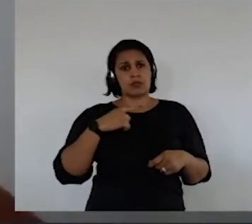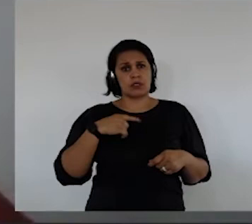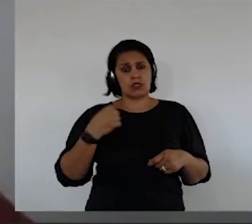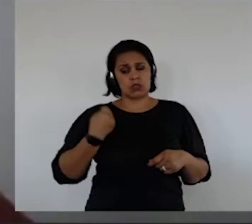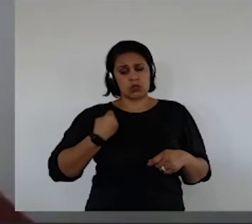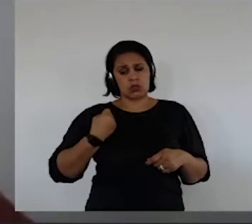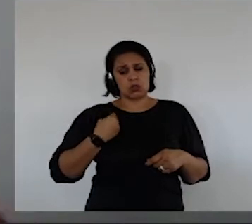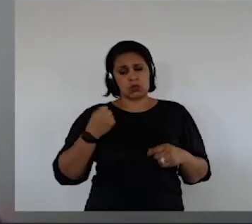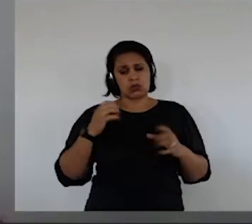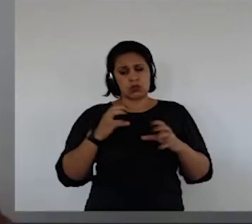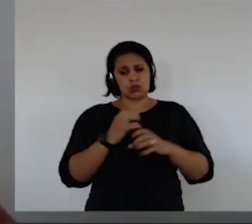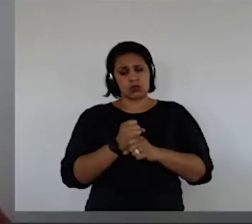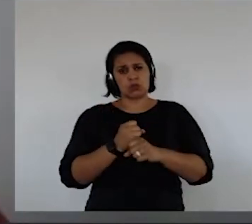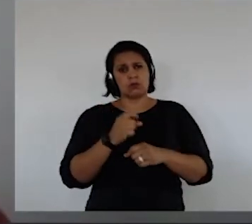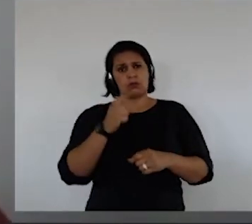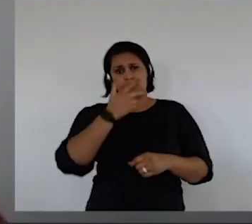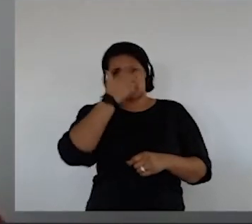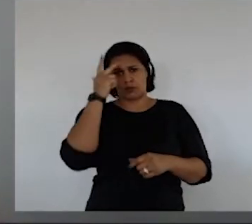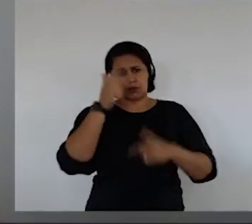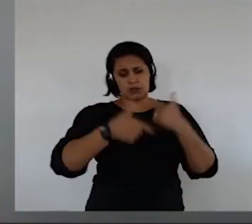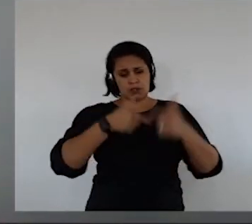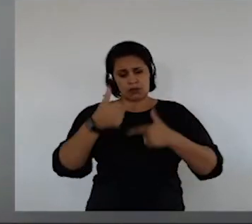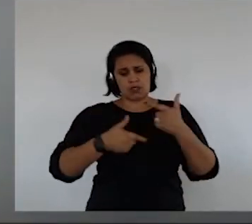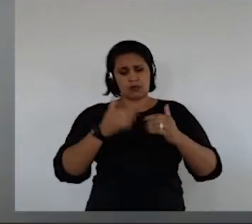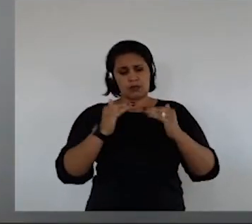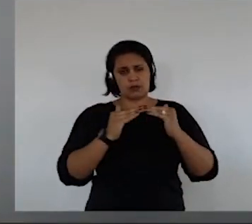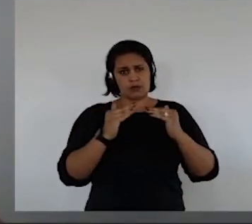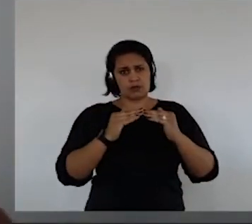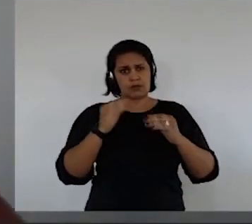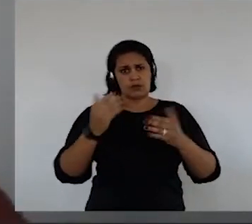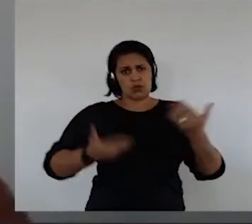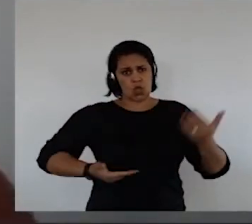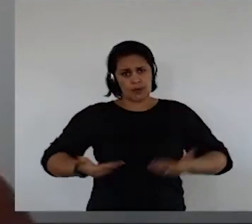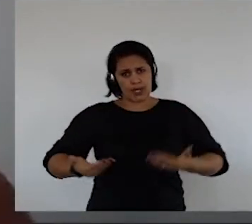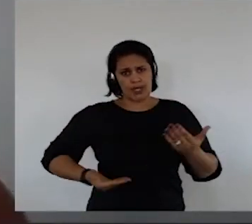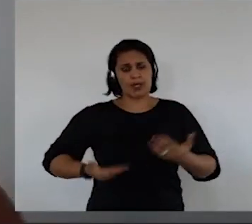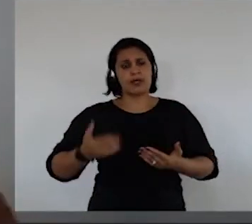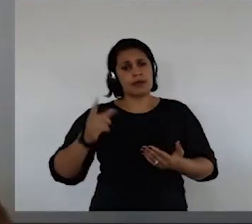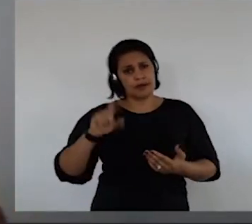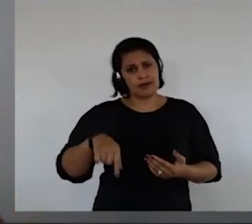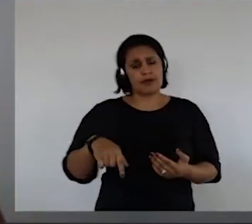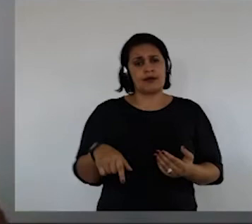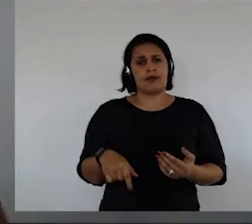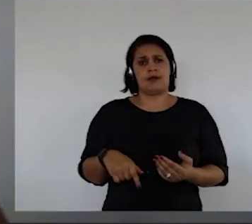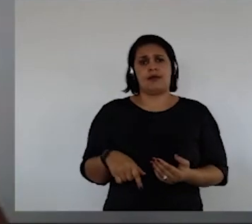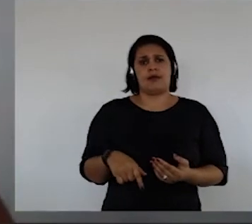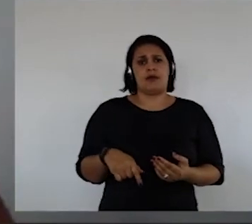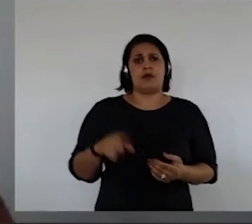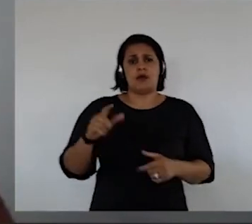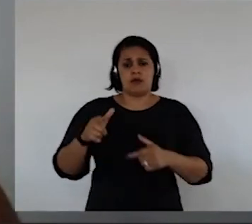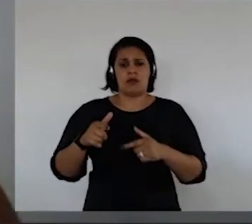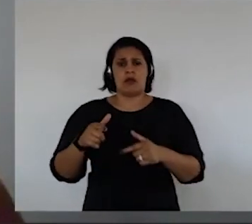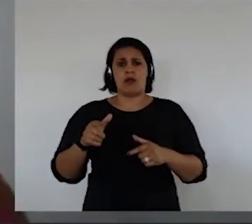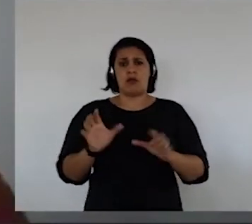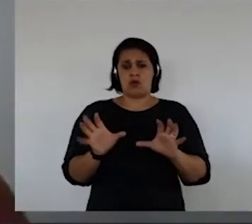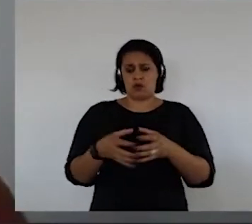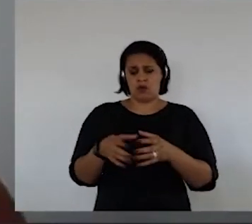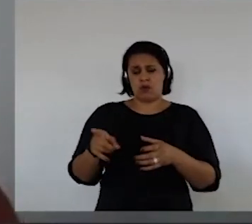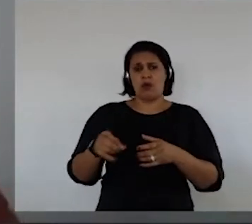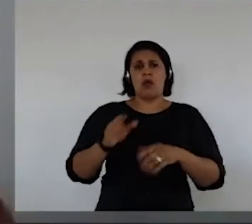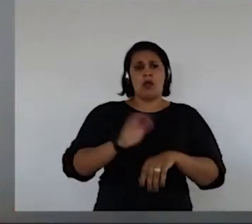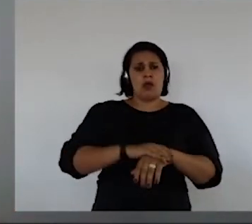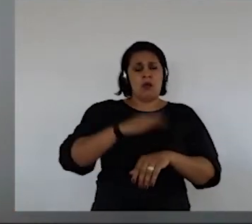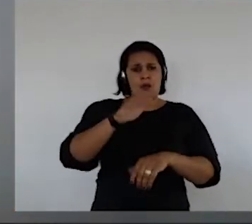trabalhadoras domésticas bastante expressivo, né? Eu acredito que seja a categoria de trabalho que mais tem